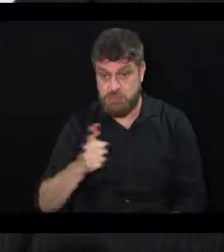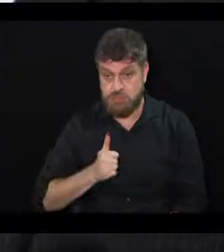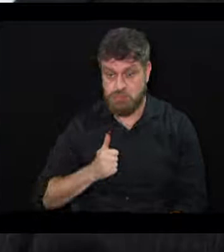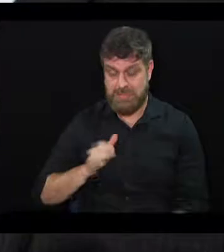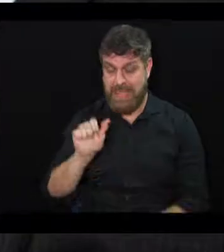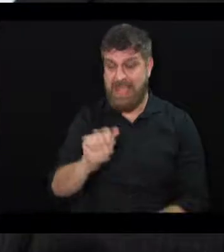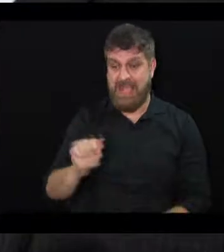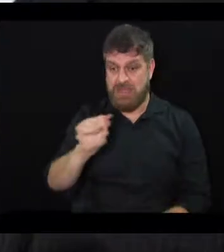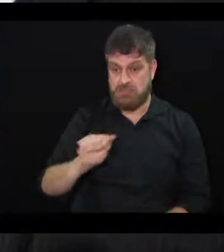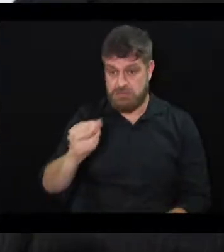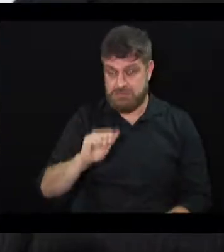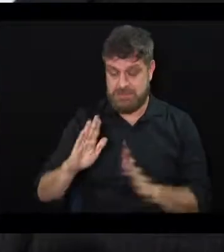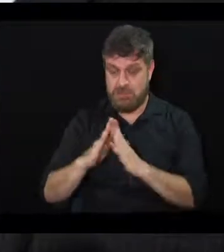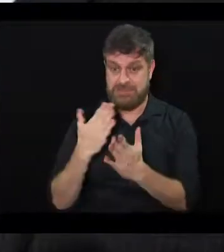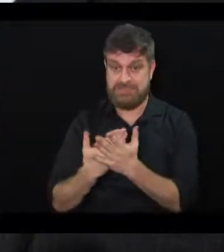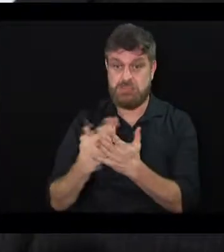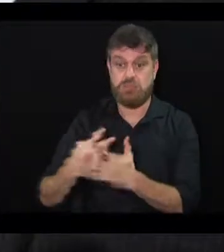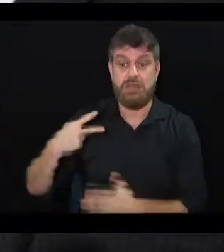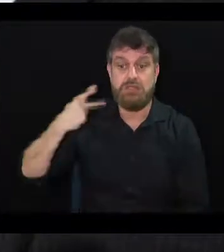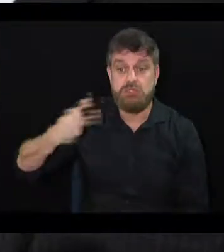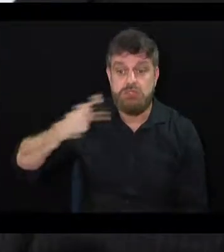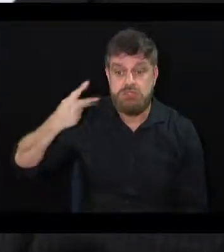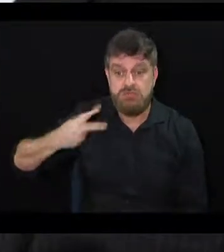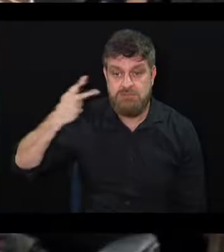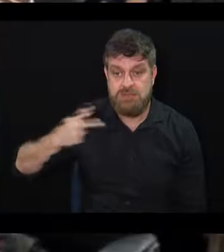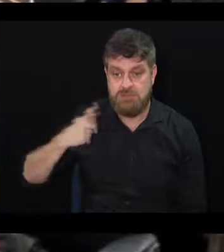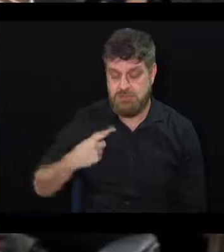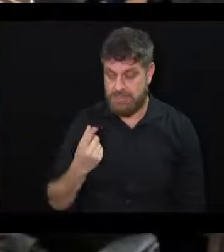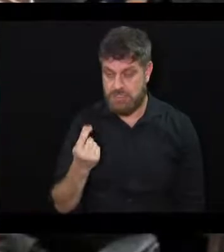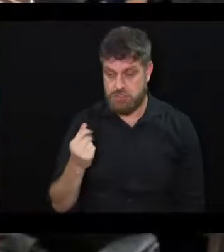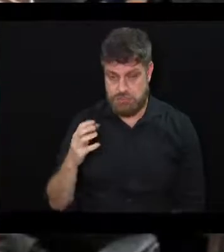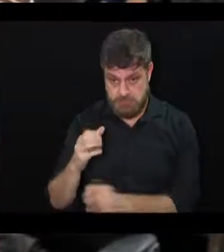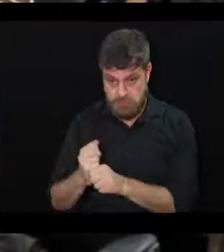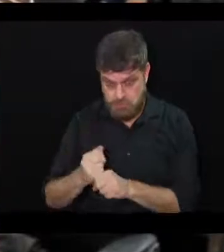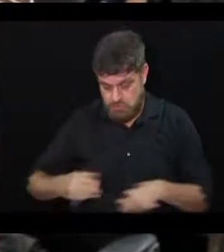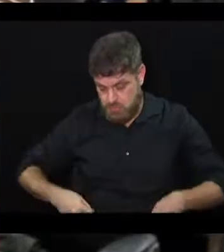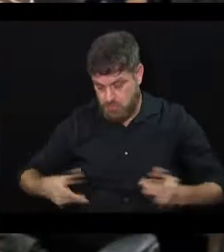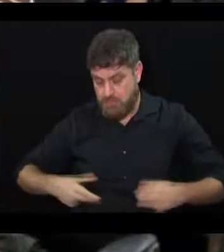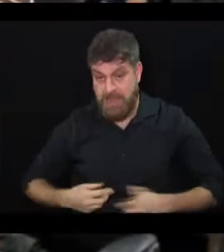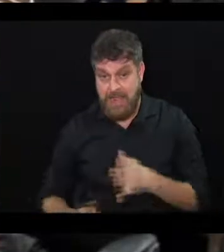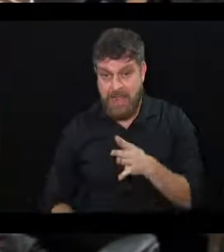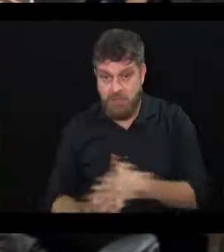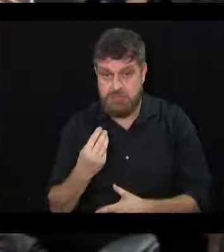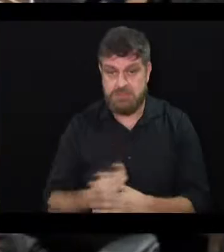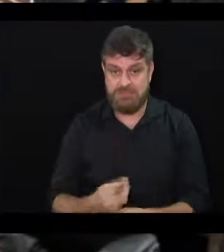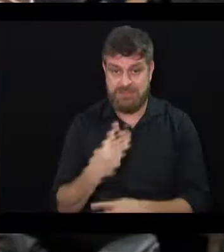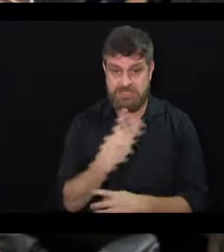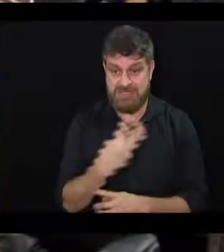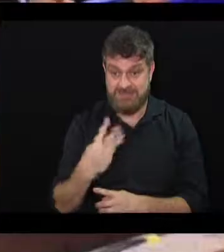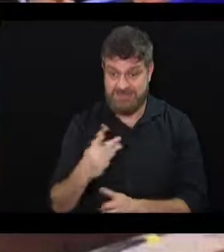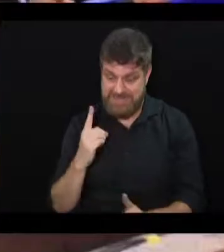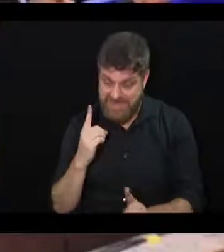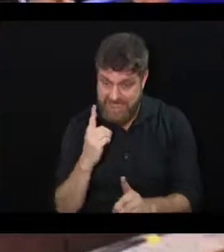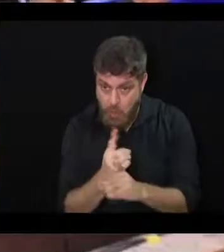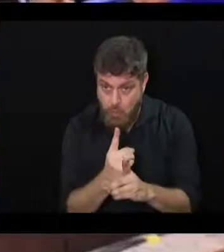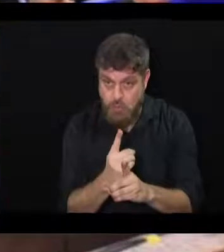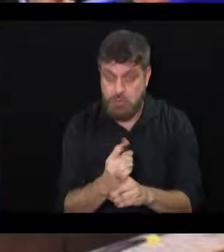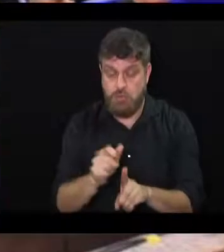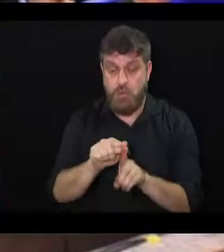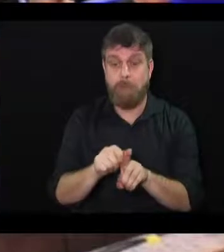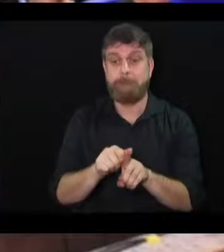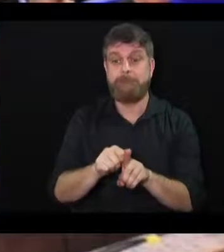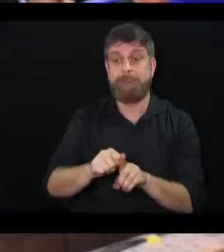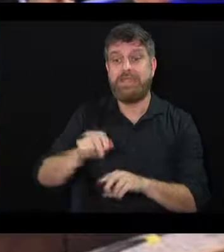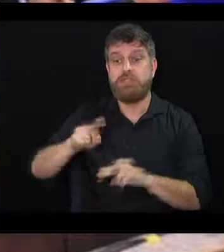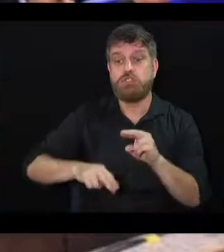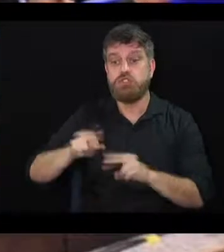Associação Brasileira das Escolas do Legislativo e de Contas, aconteceu no 33º encontro da entidade, neste mês de junho,